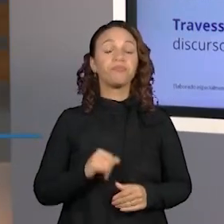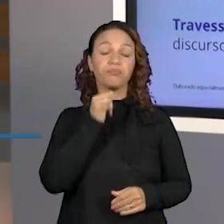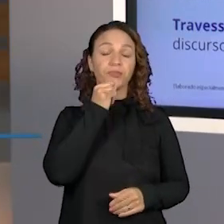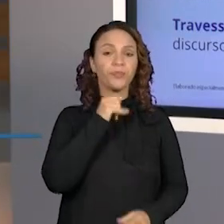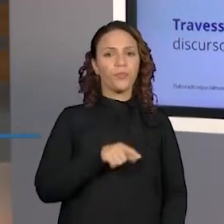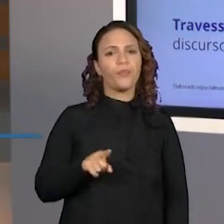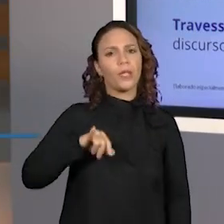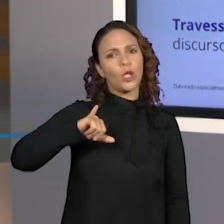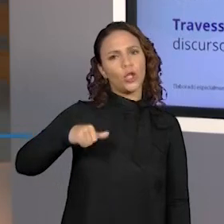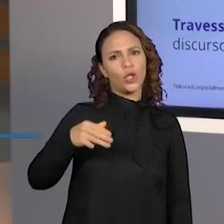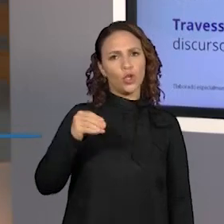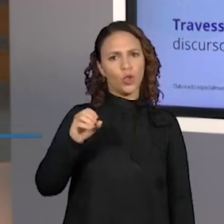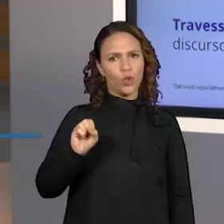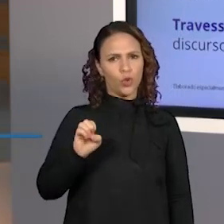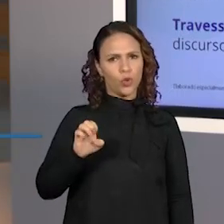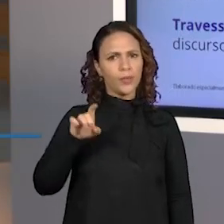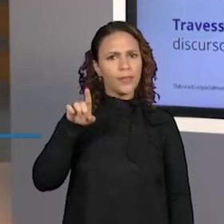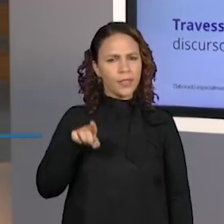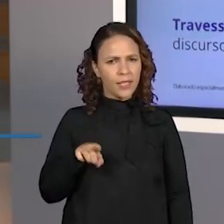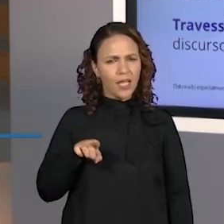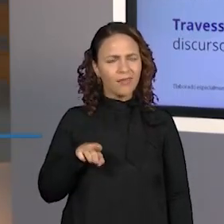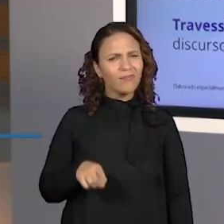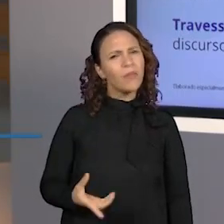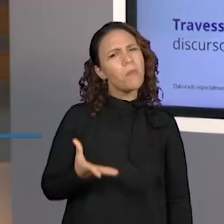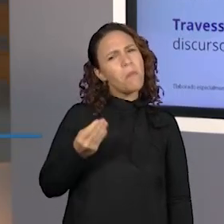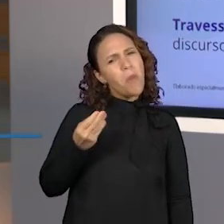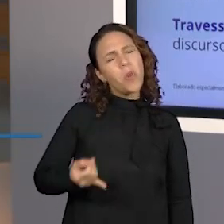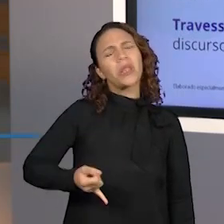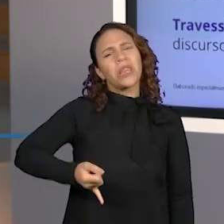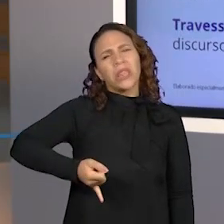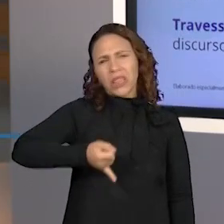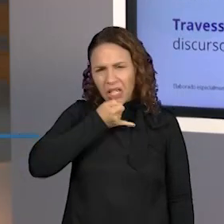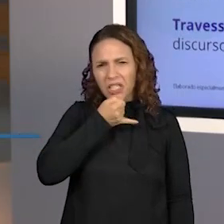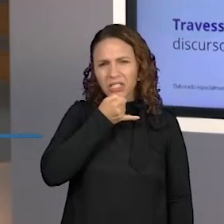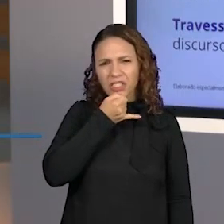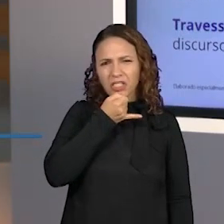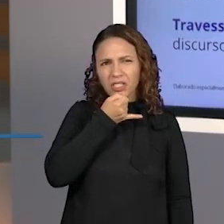José estava muito triste.